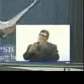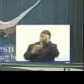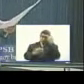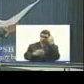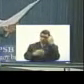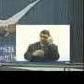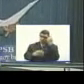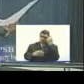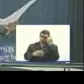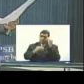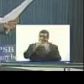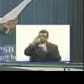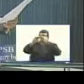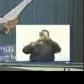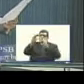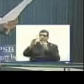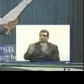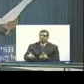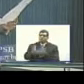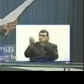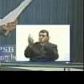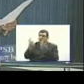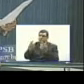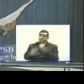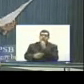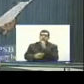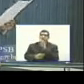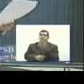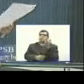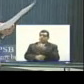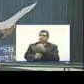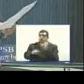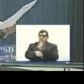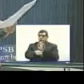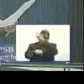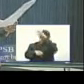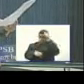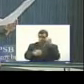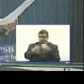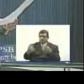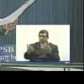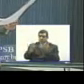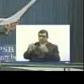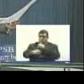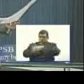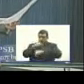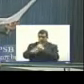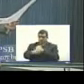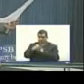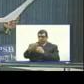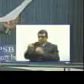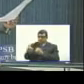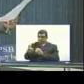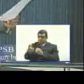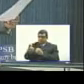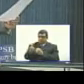a evolução dos gastos com pessoal é um exemplo disso o estado do Amazonas que em 2006 gastava 1 bilhão